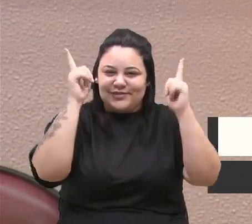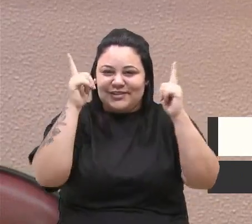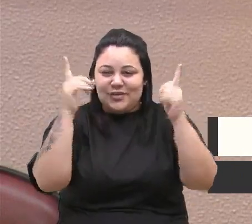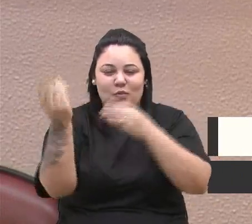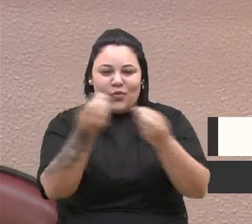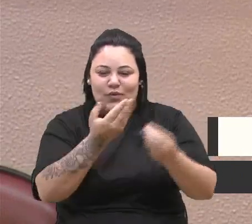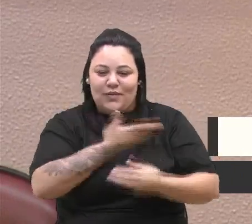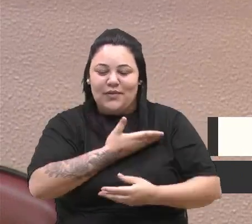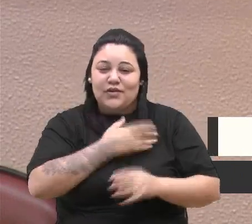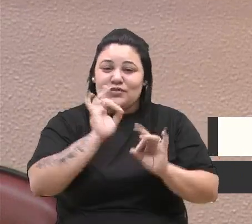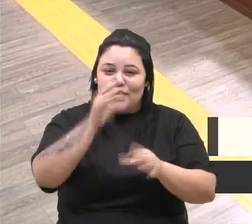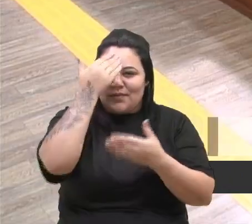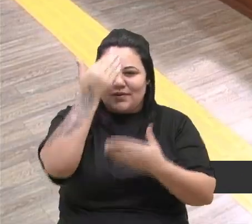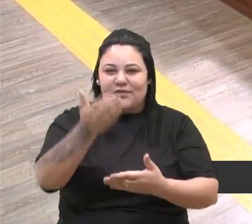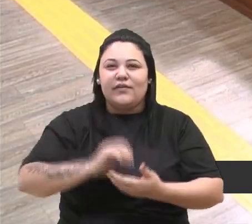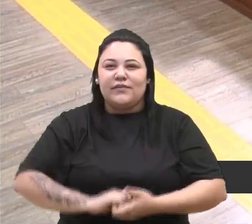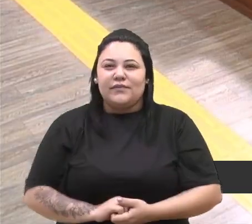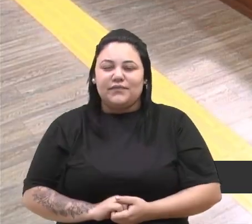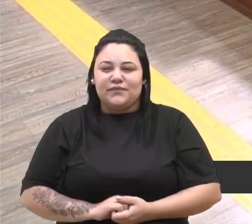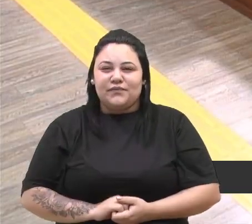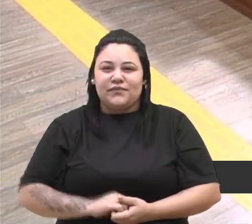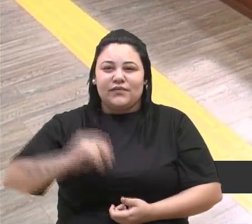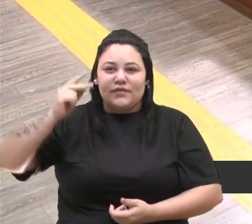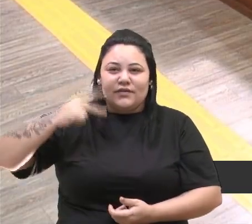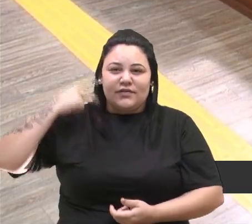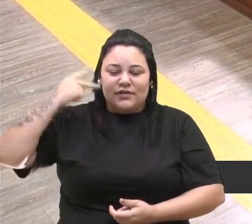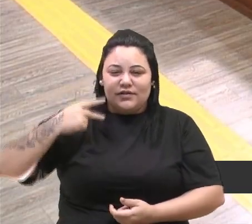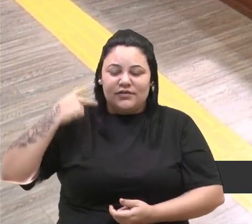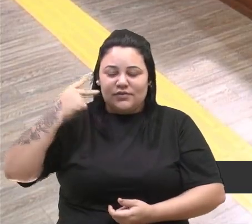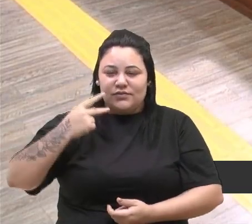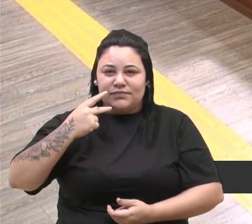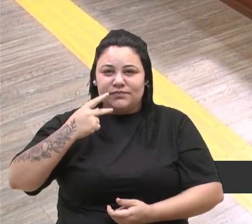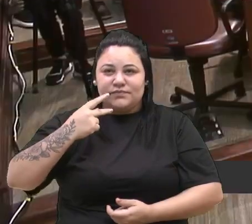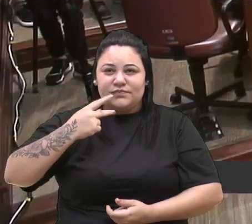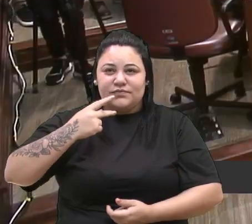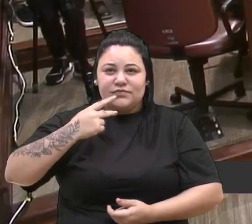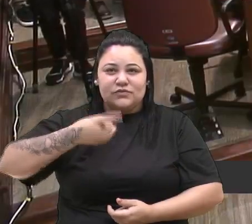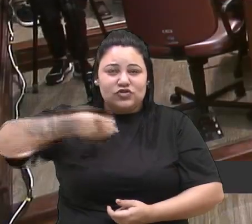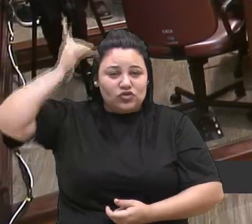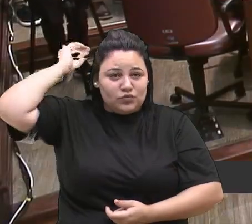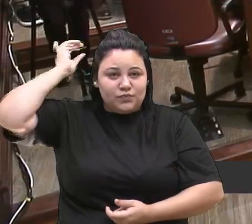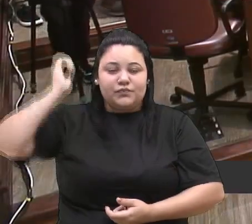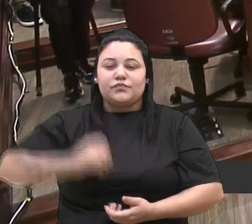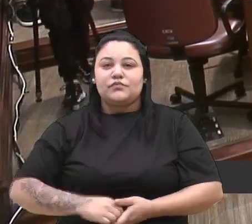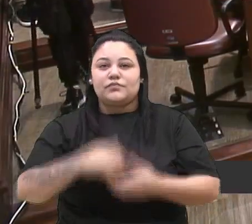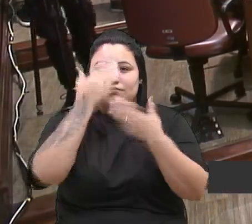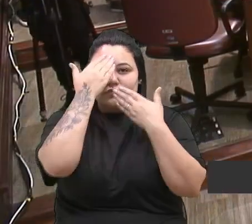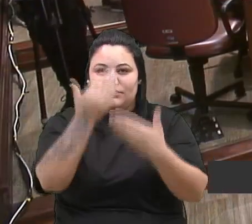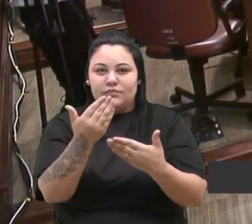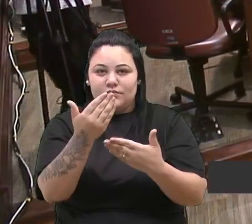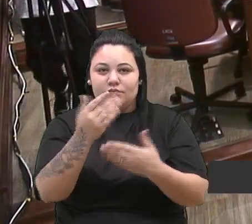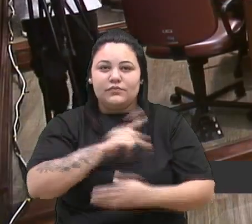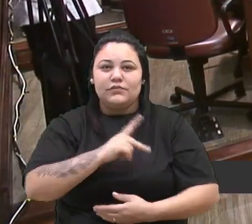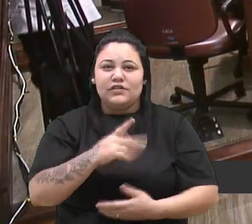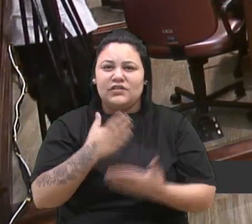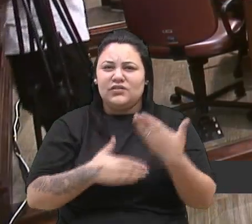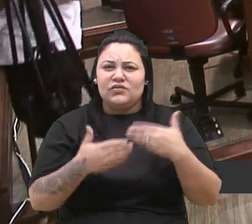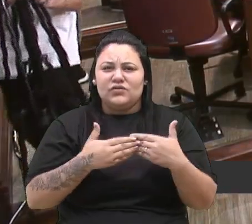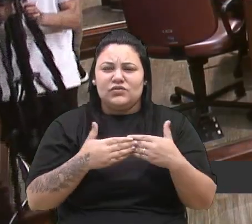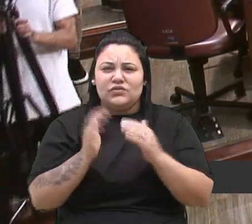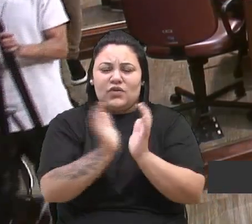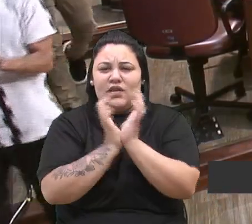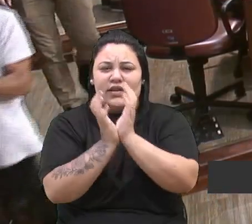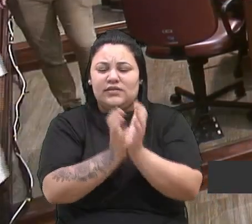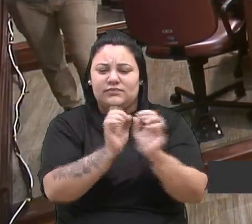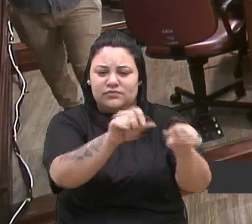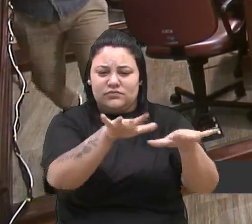isso, meu muito obrigado. Obrigado. Vereador Lucas Dil, com a palavra. Obrigado, presidente, nobres colegas vereadores, vereadoras, público que nos